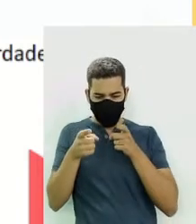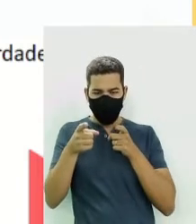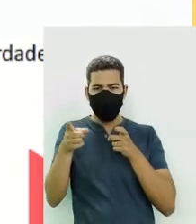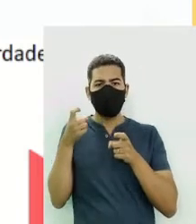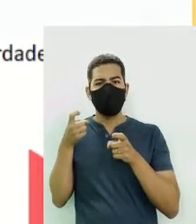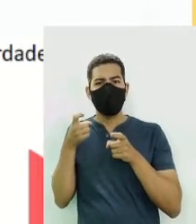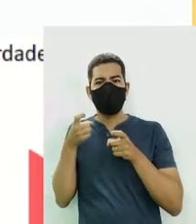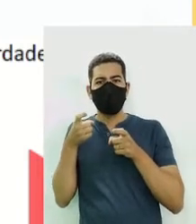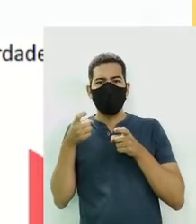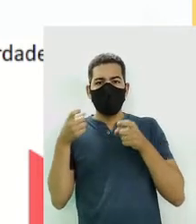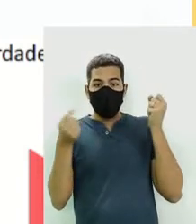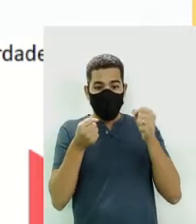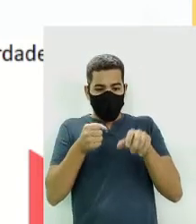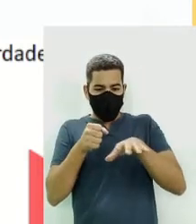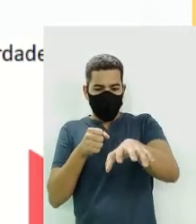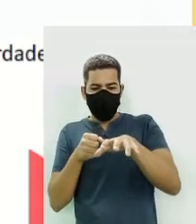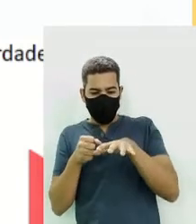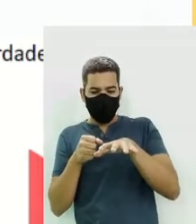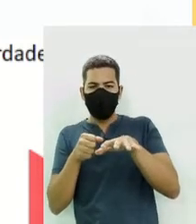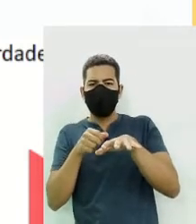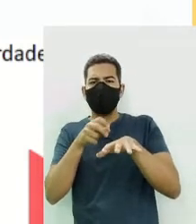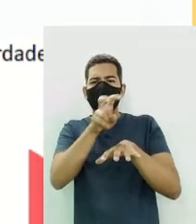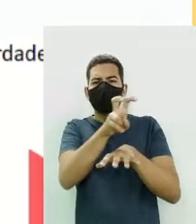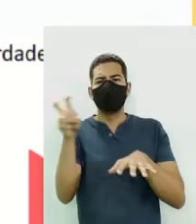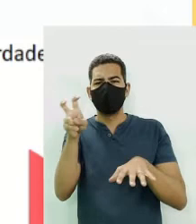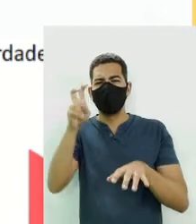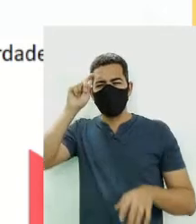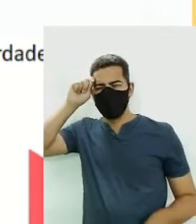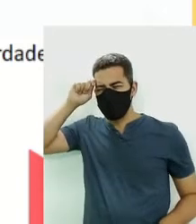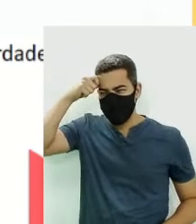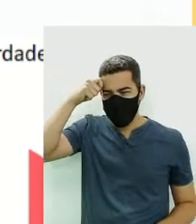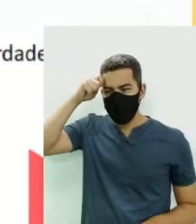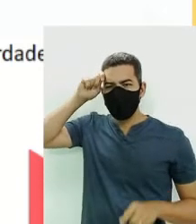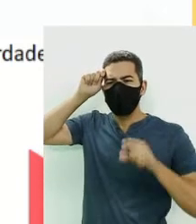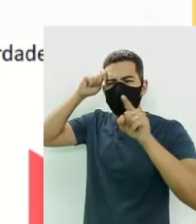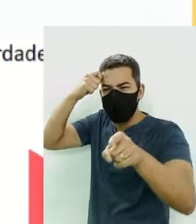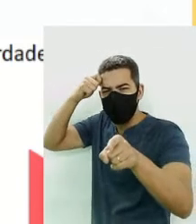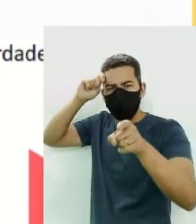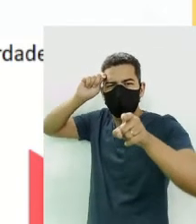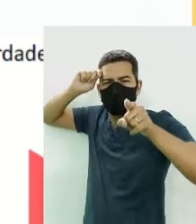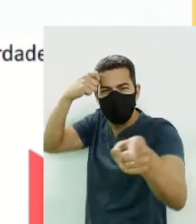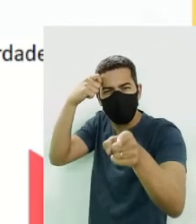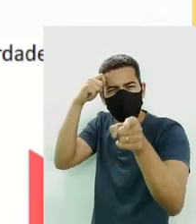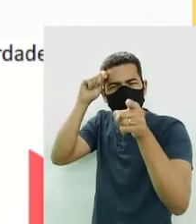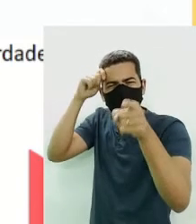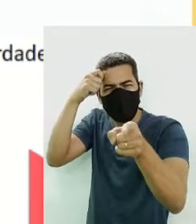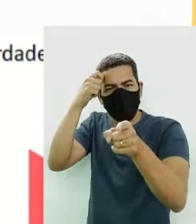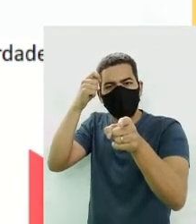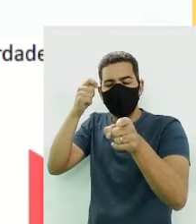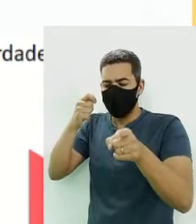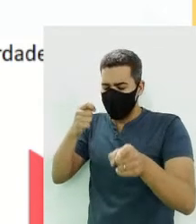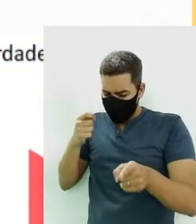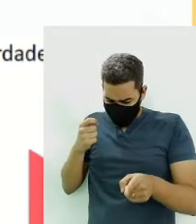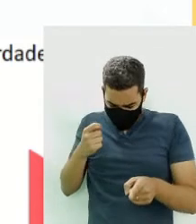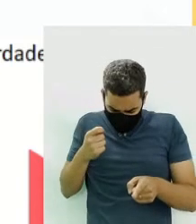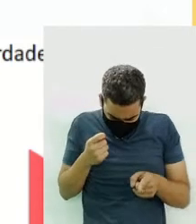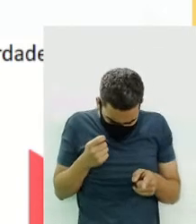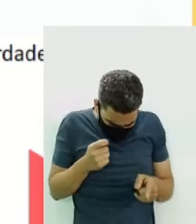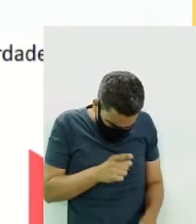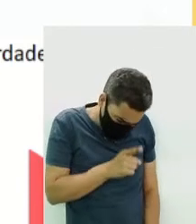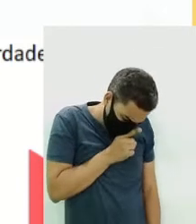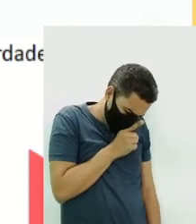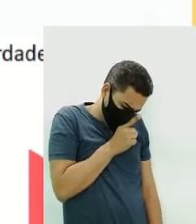meninos indefesos. Seus crimes eram pretos. E a lavagem cerebral racista começa dentro de